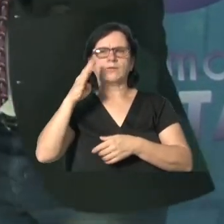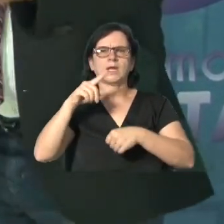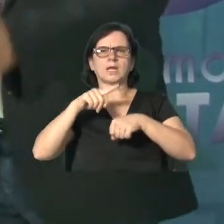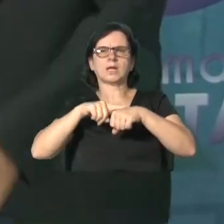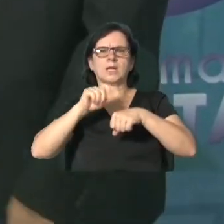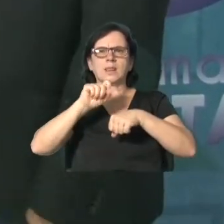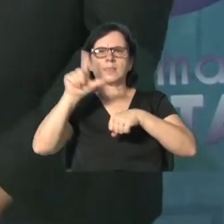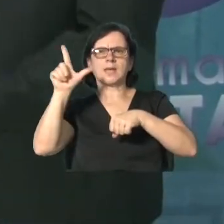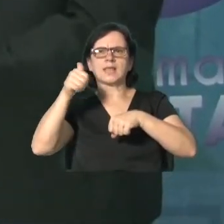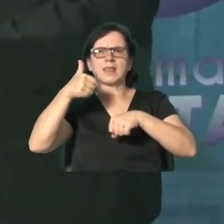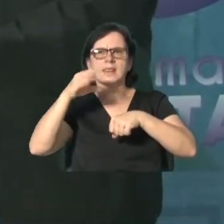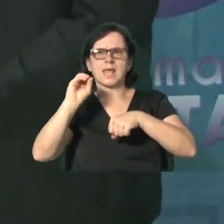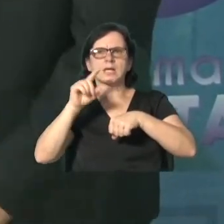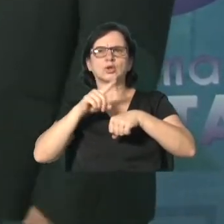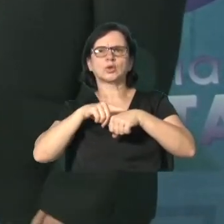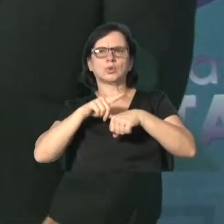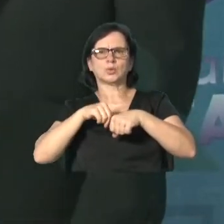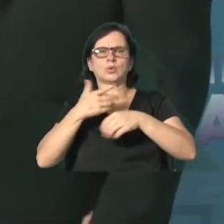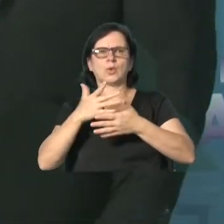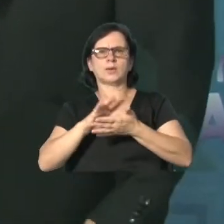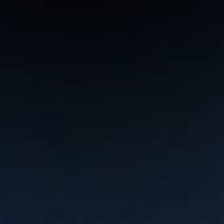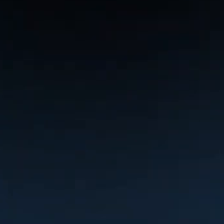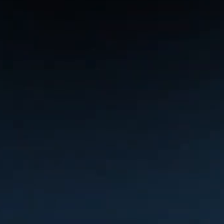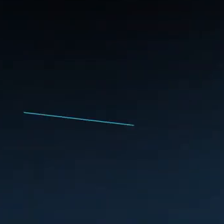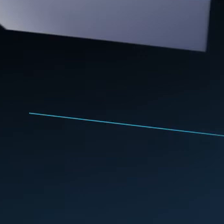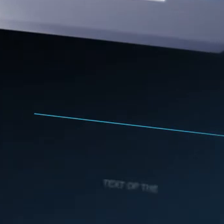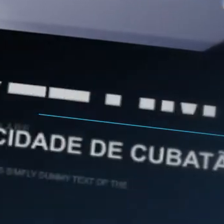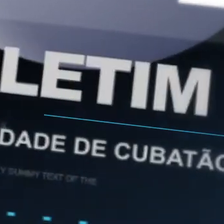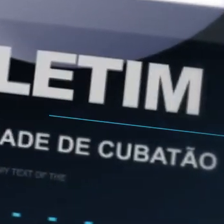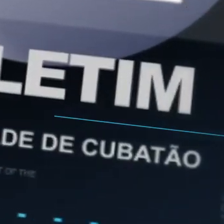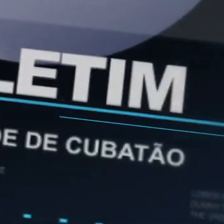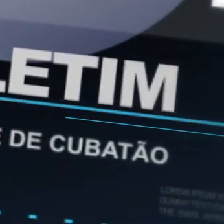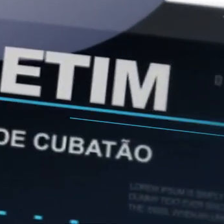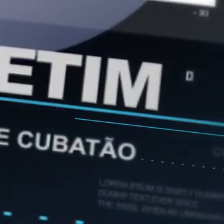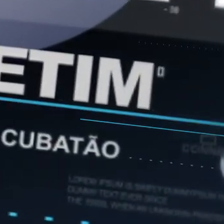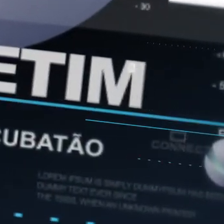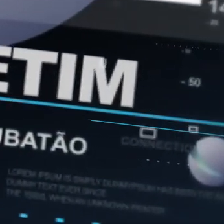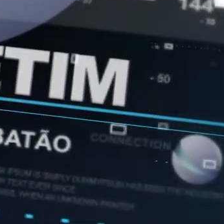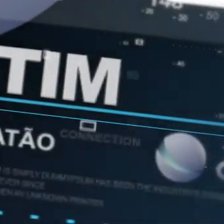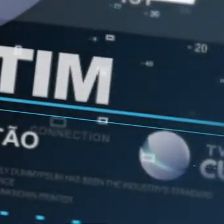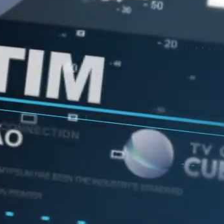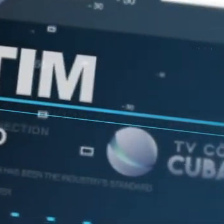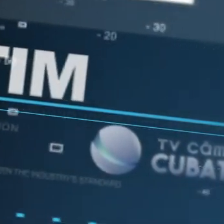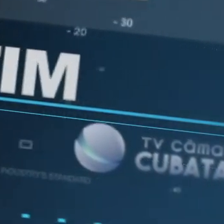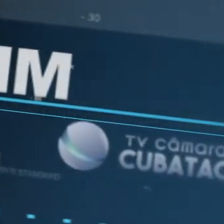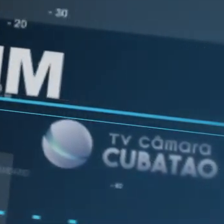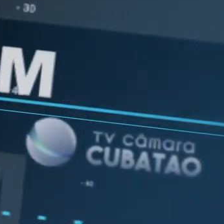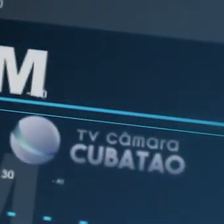certeza, até absoluta. Até para que a população acompanhe o trabalho dos senhores.